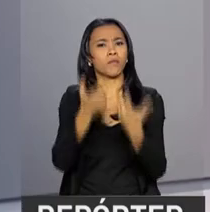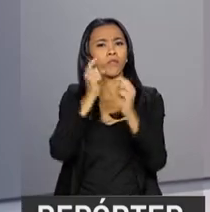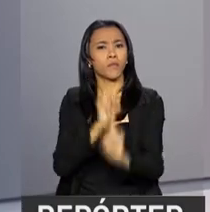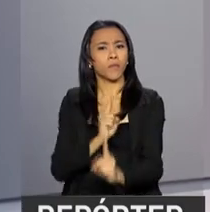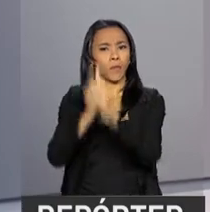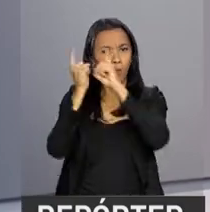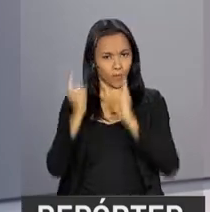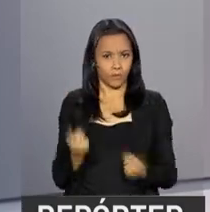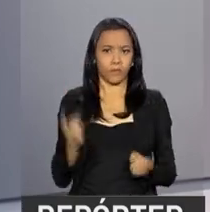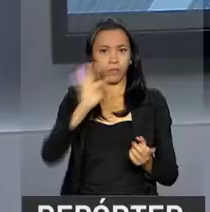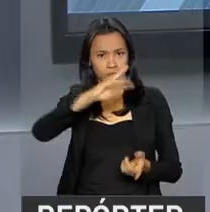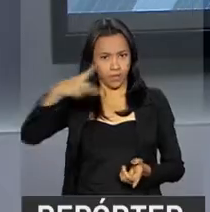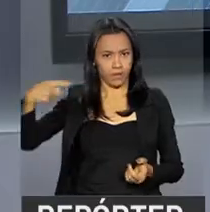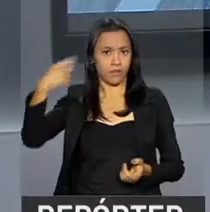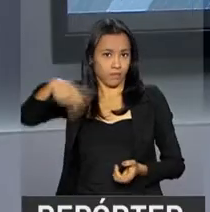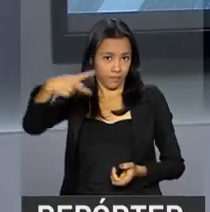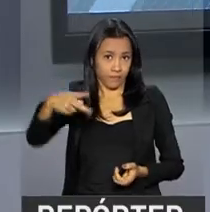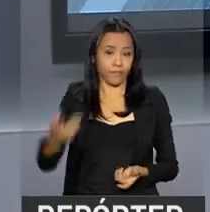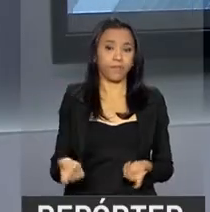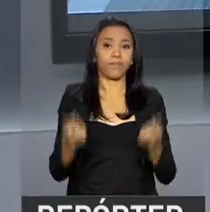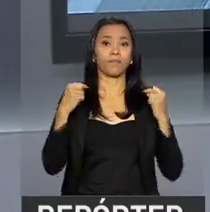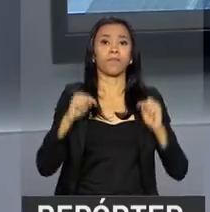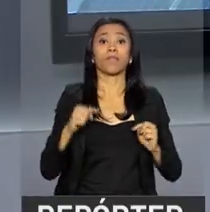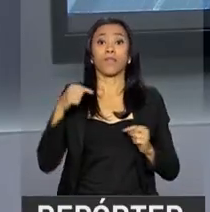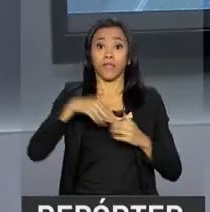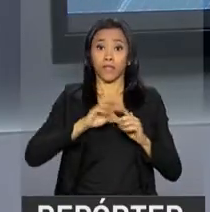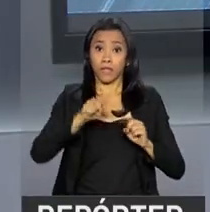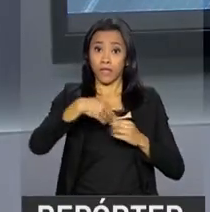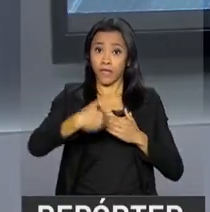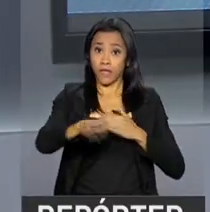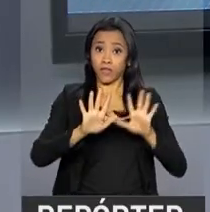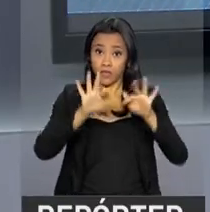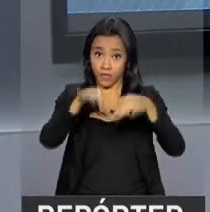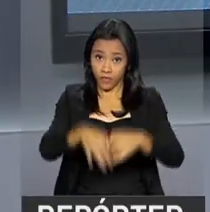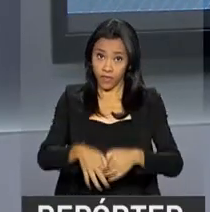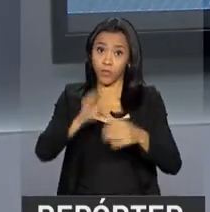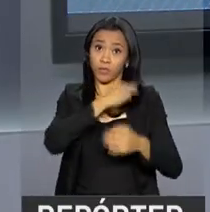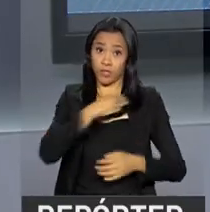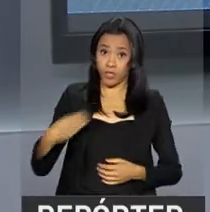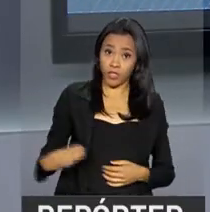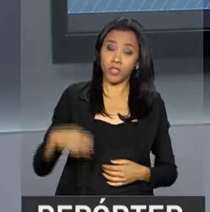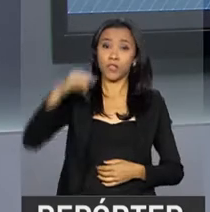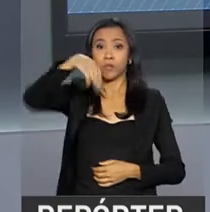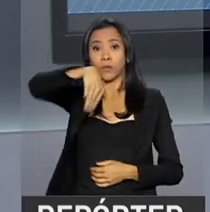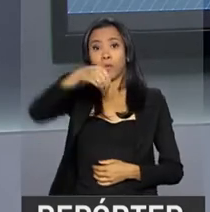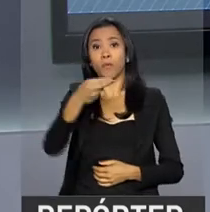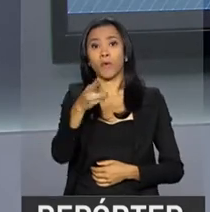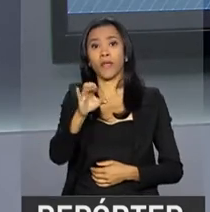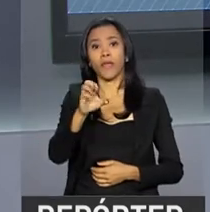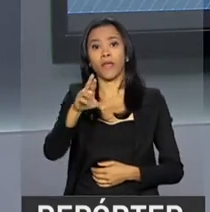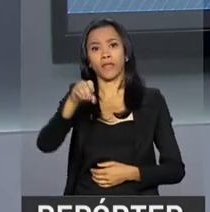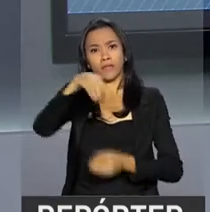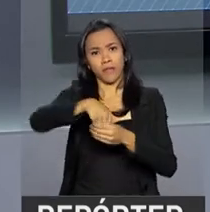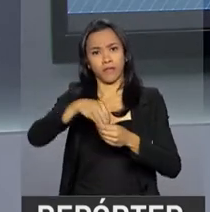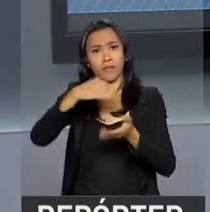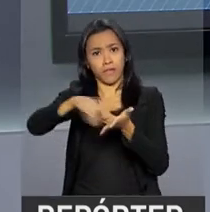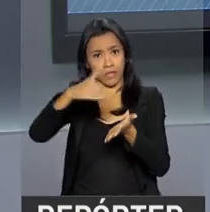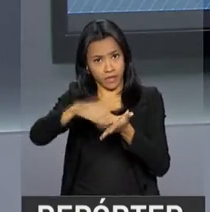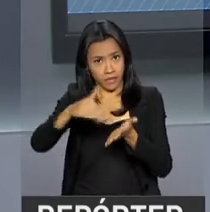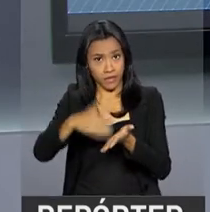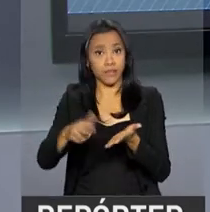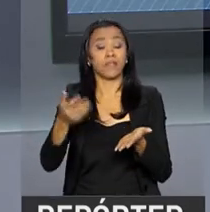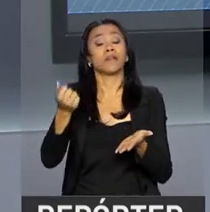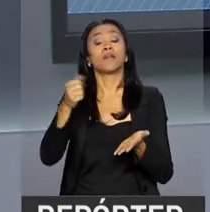do presidente do Paraguai. Neste fim de semana, o ministro Moreira Franco, da Secretaria-Geral da Presidência, participou